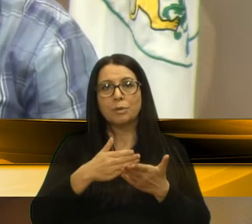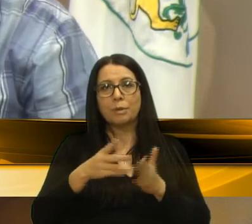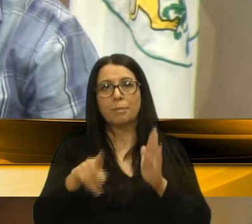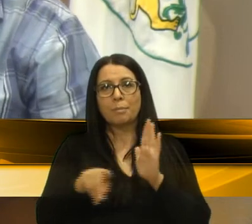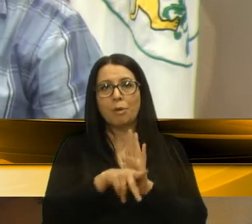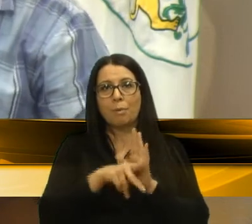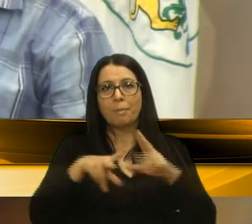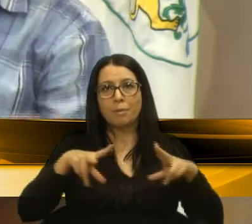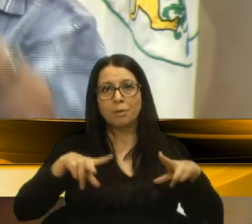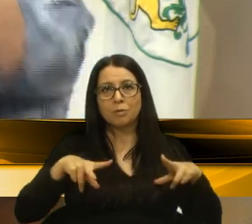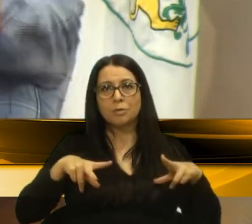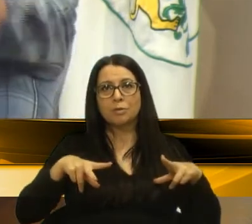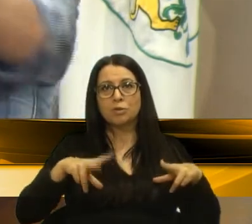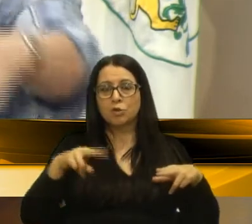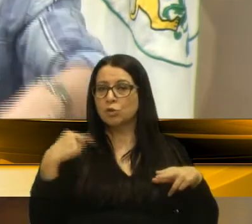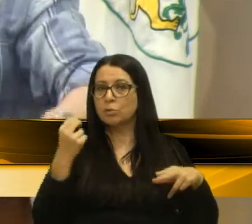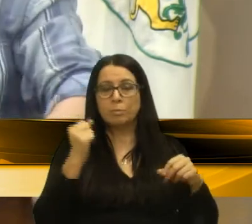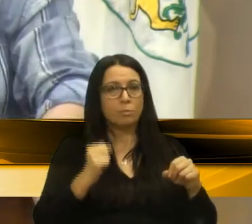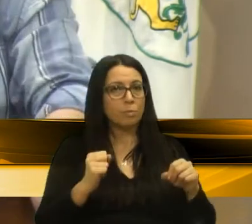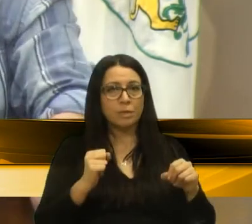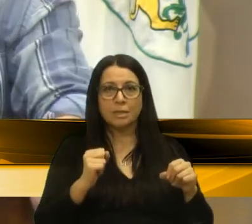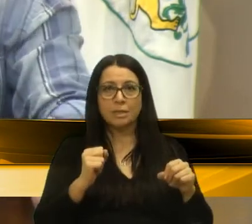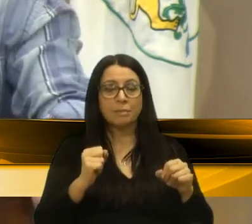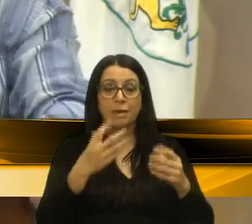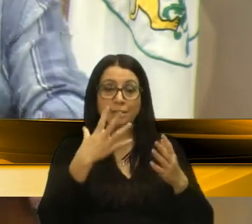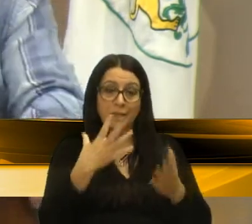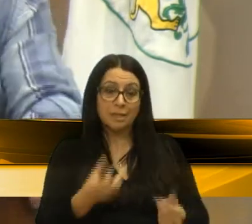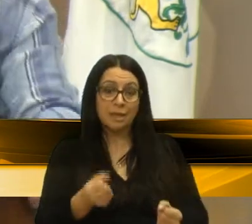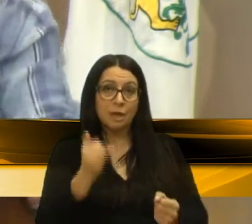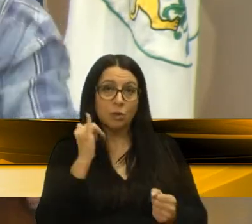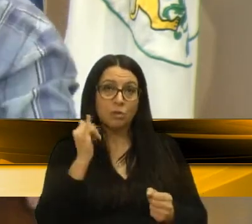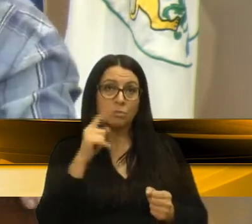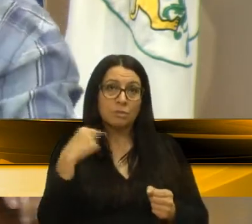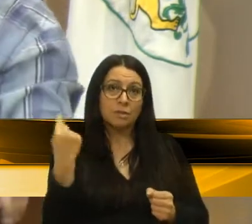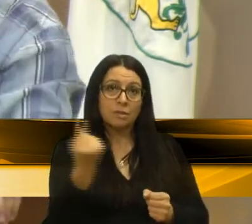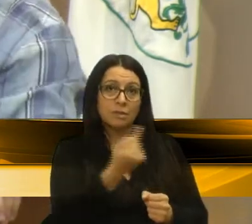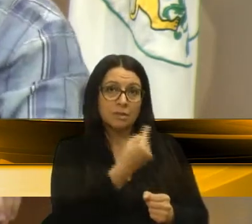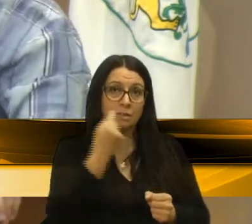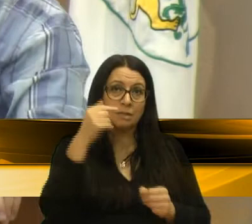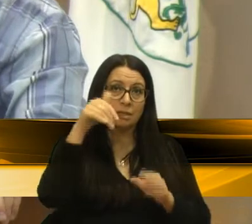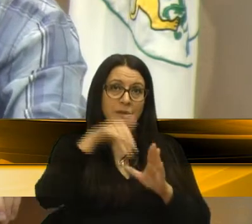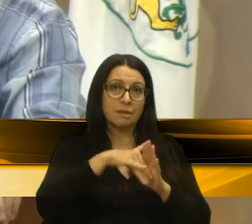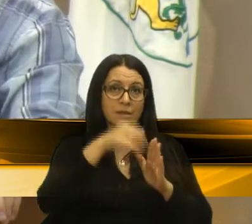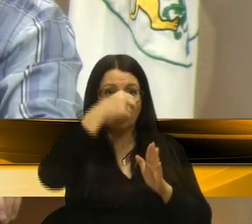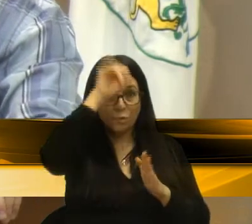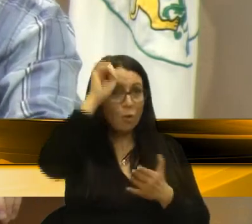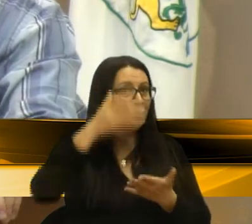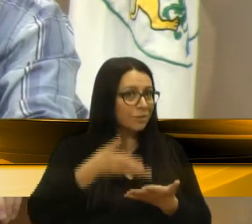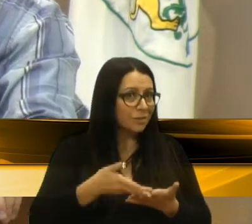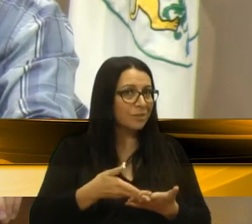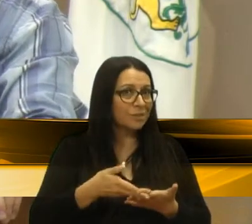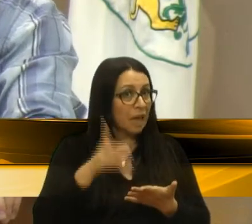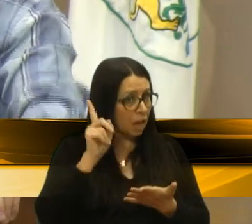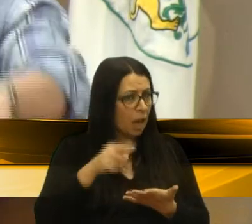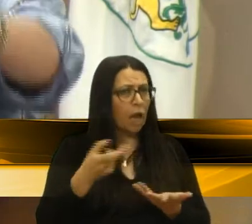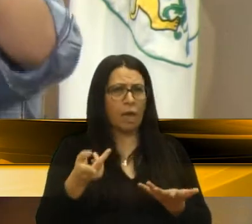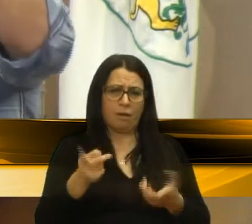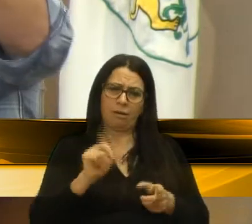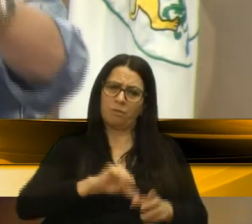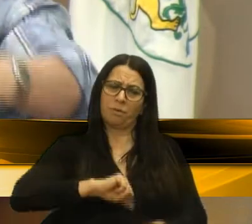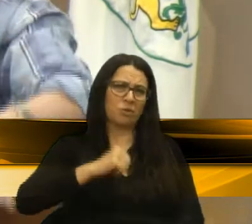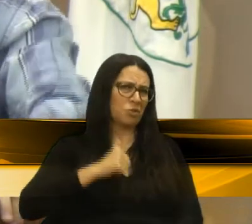particular então nós não podemos permitir que os ônibus circulem em ternamente na ucs é uma atitude